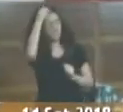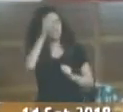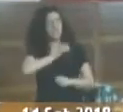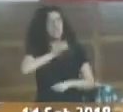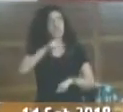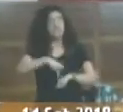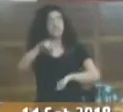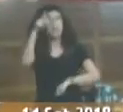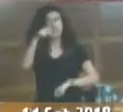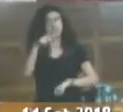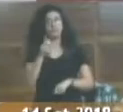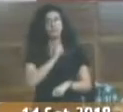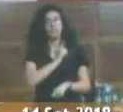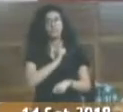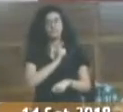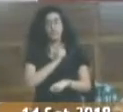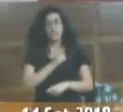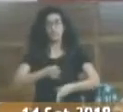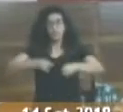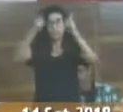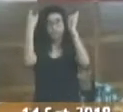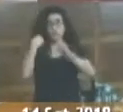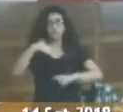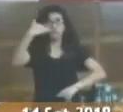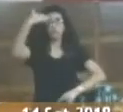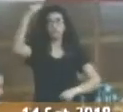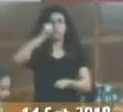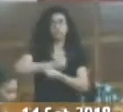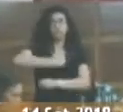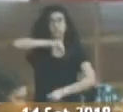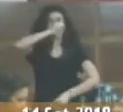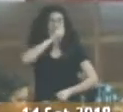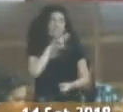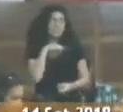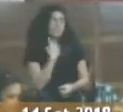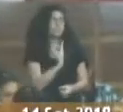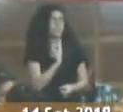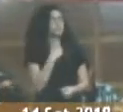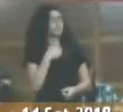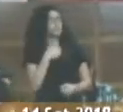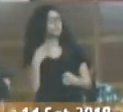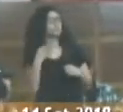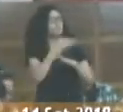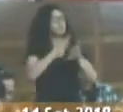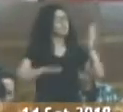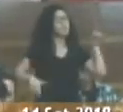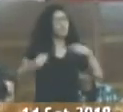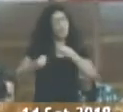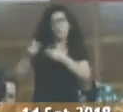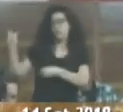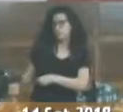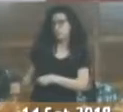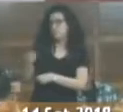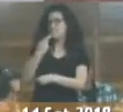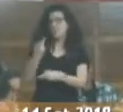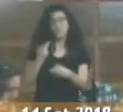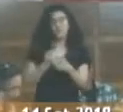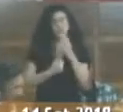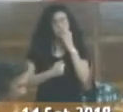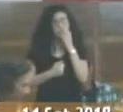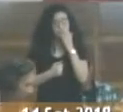de petróleo, tem grandes condomínios que tiram o nosso direito de ir e vir, que, como a dona Marilda falou, a terra